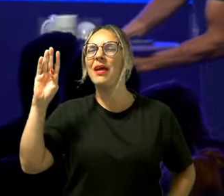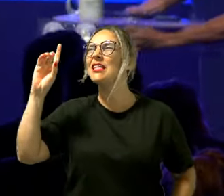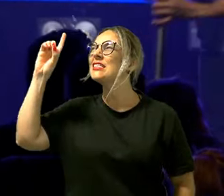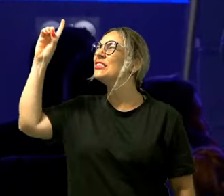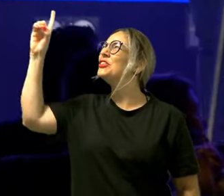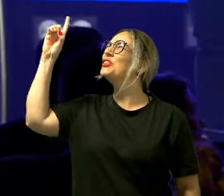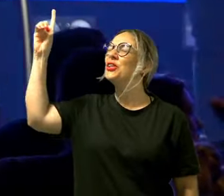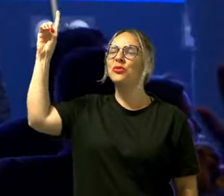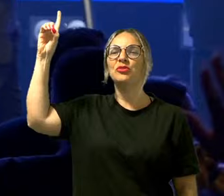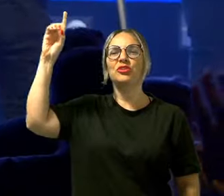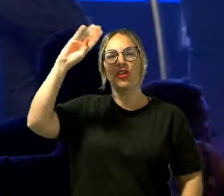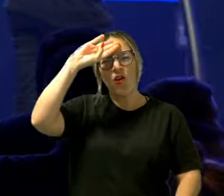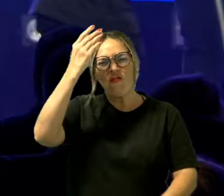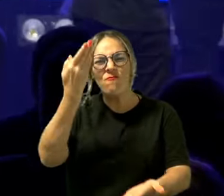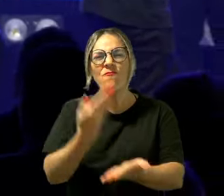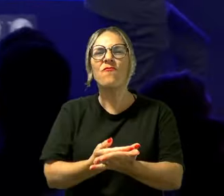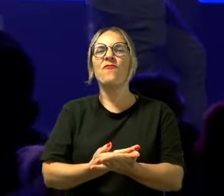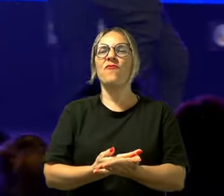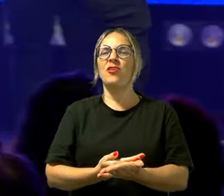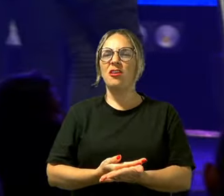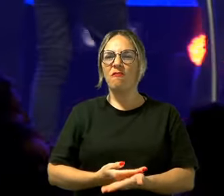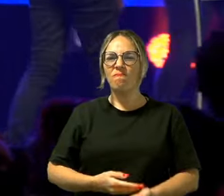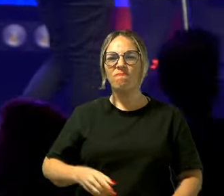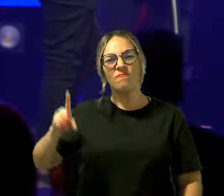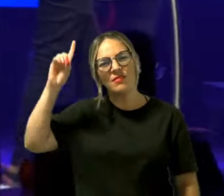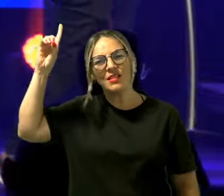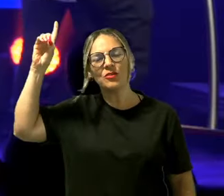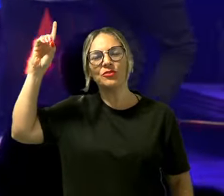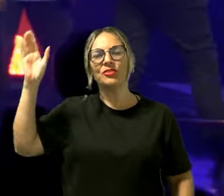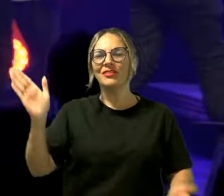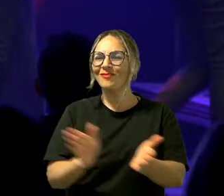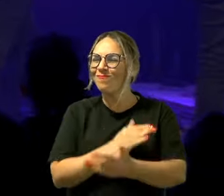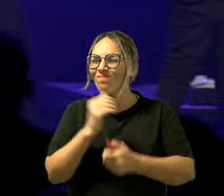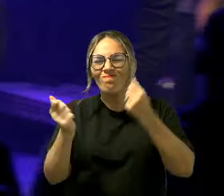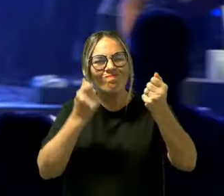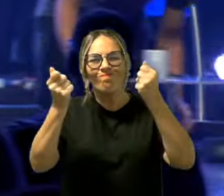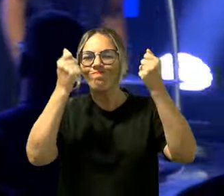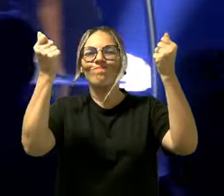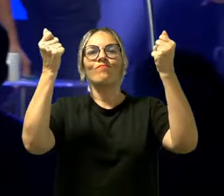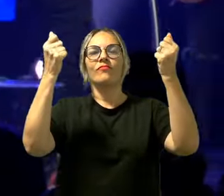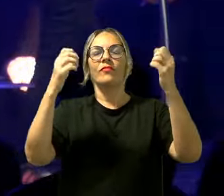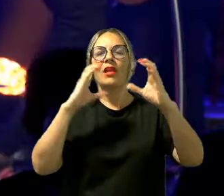Aleluia! Cante junto com a gente.